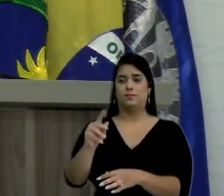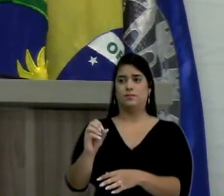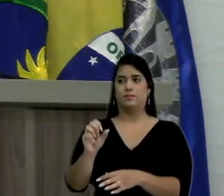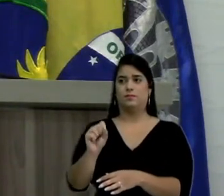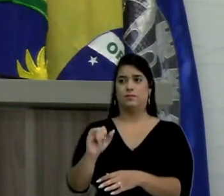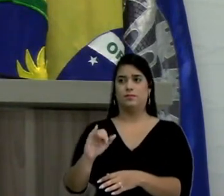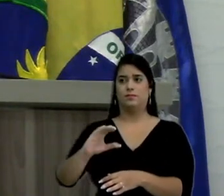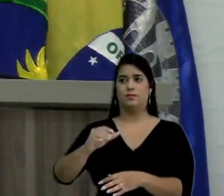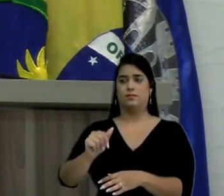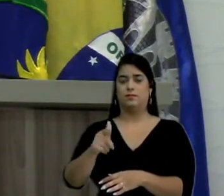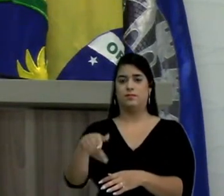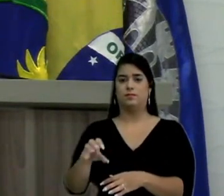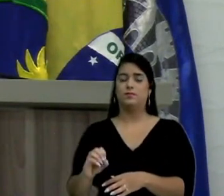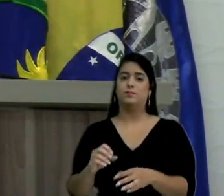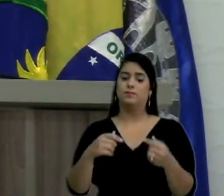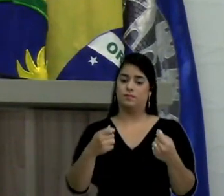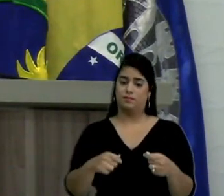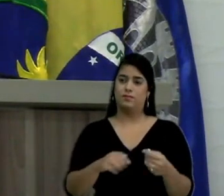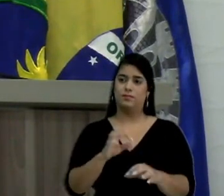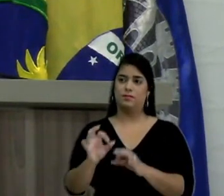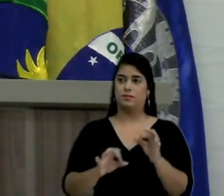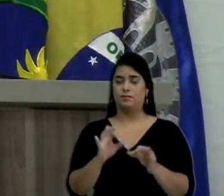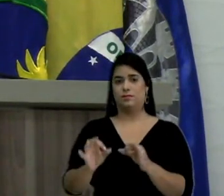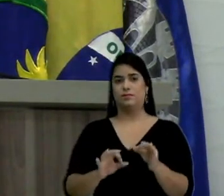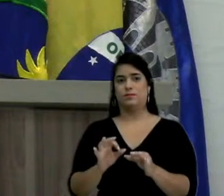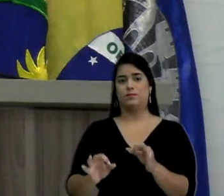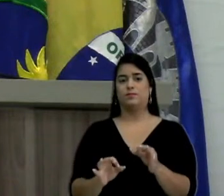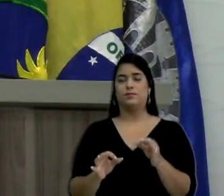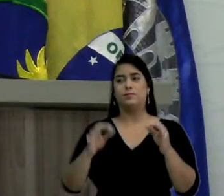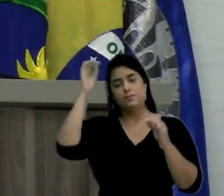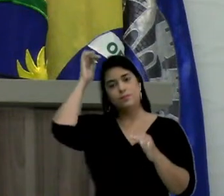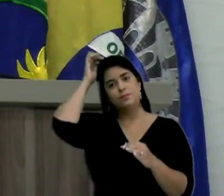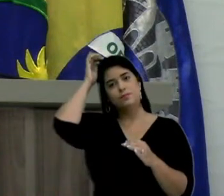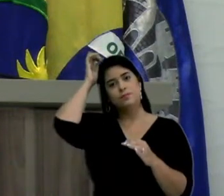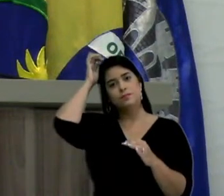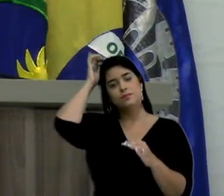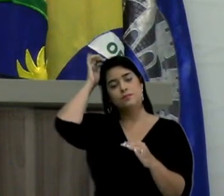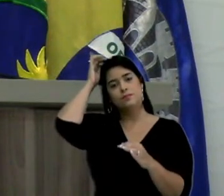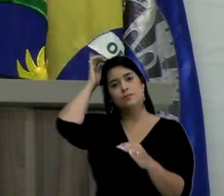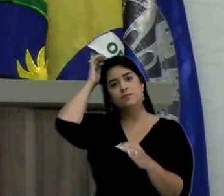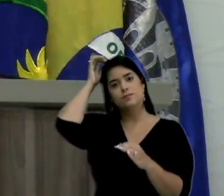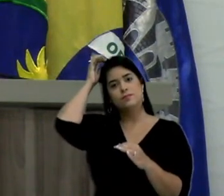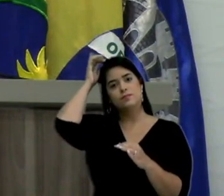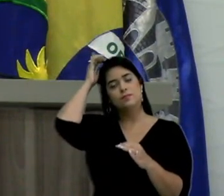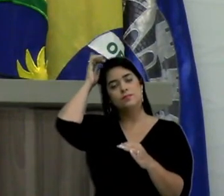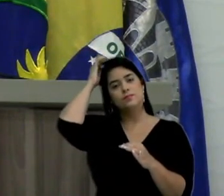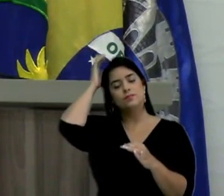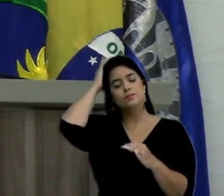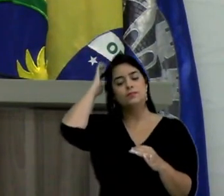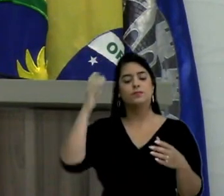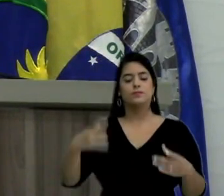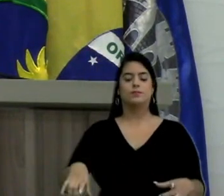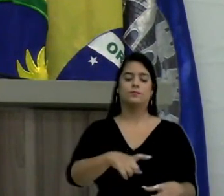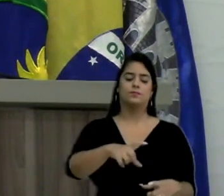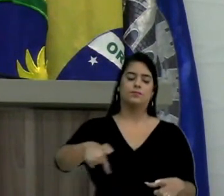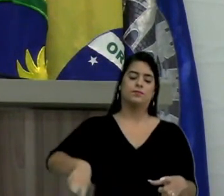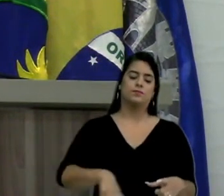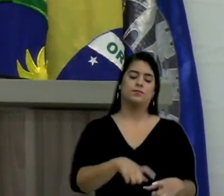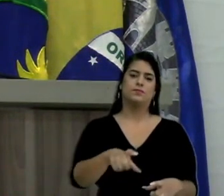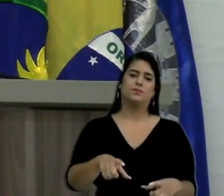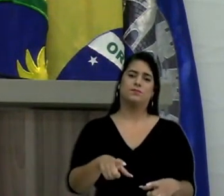arrumar ali o parque ali da exposição irá assim tapar aquele buraco que realmente tá um cáo eu para sehar e